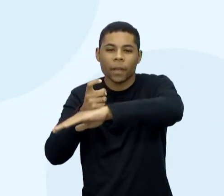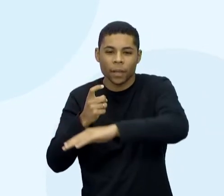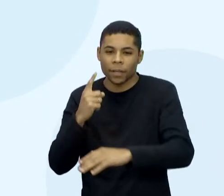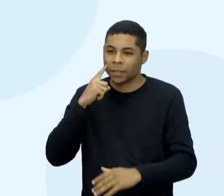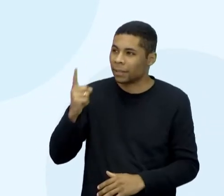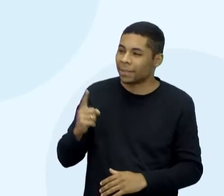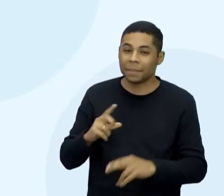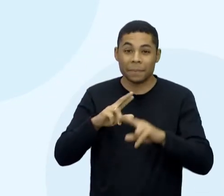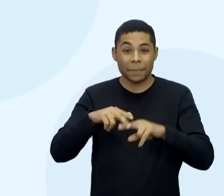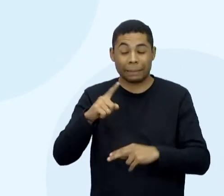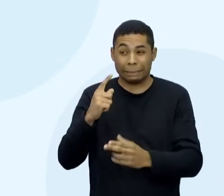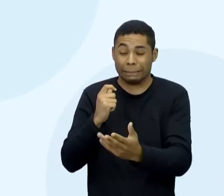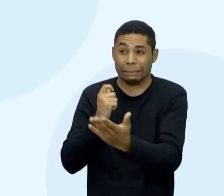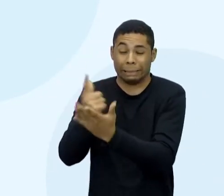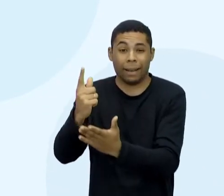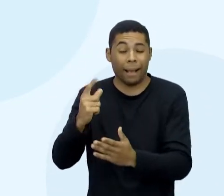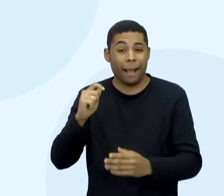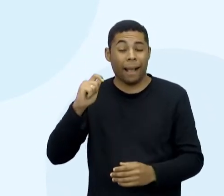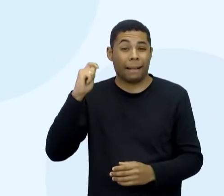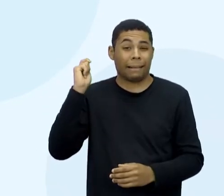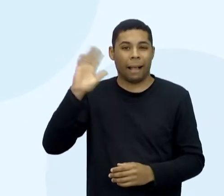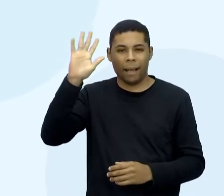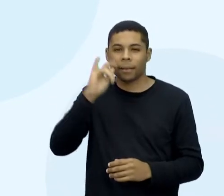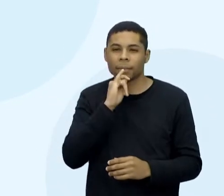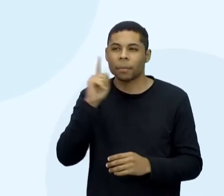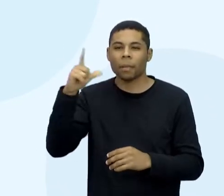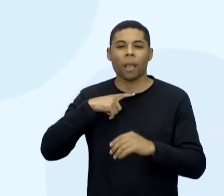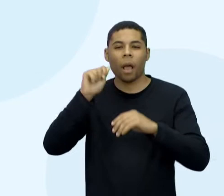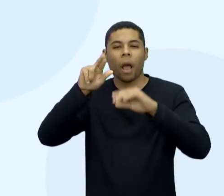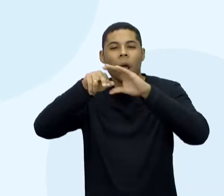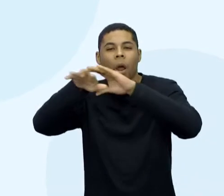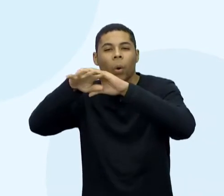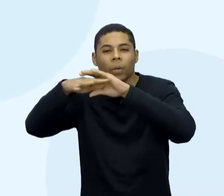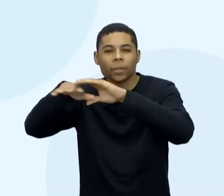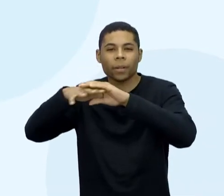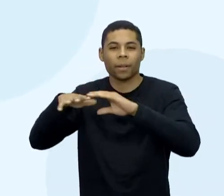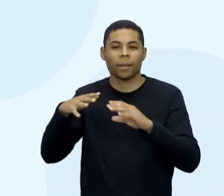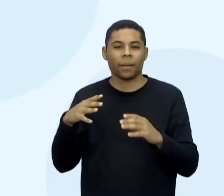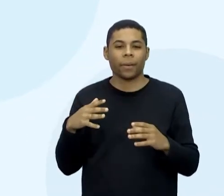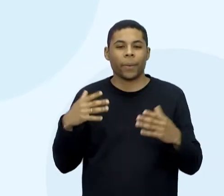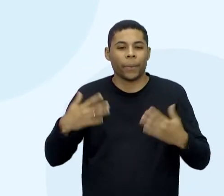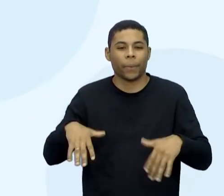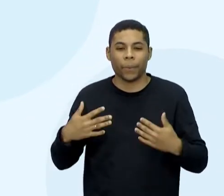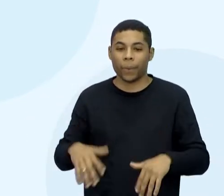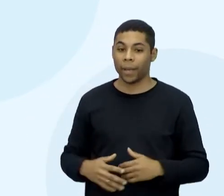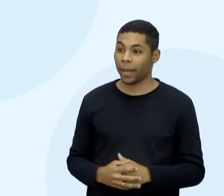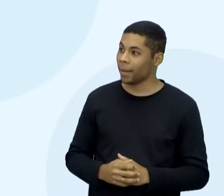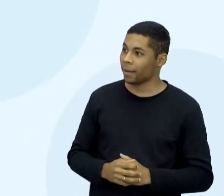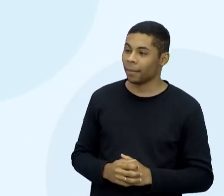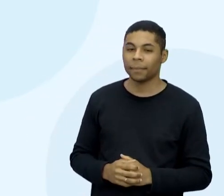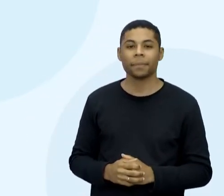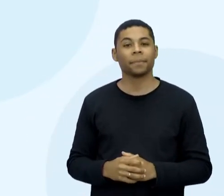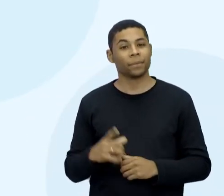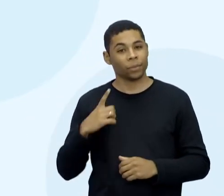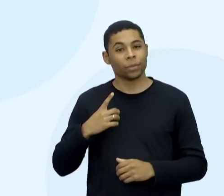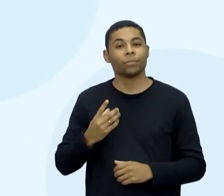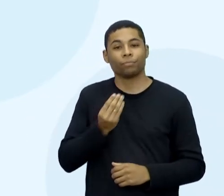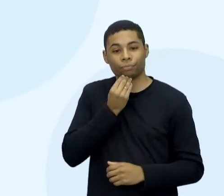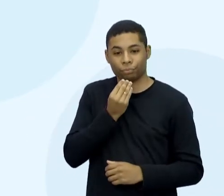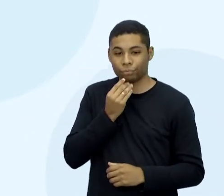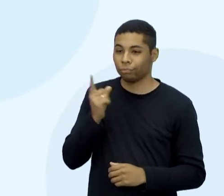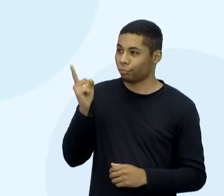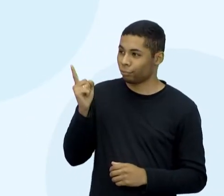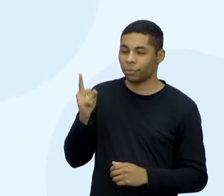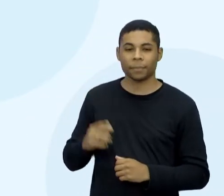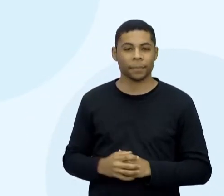com ar-condicionado, quando tem condição de comprar um aparelho ar-condicionado, não fica cozinhando dentro de casa. Outros fatores também